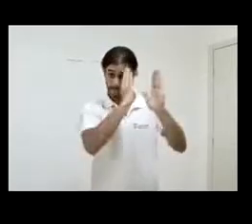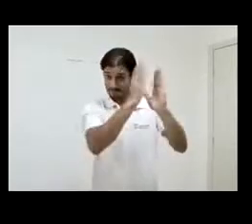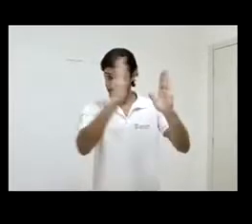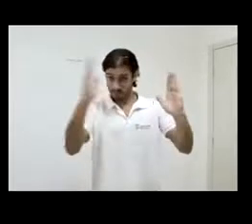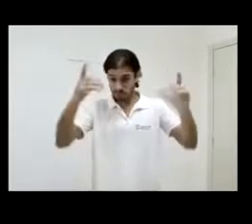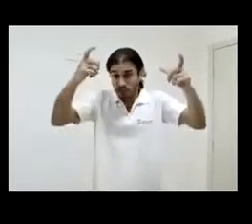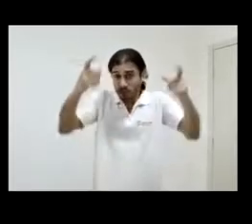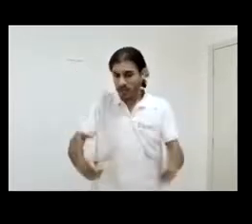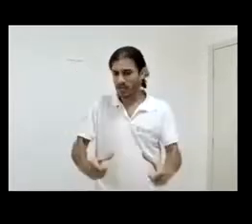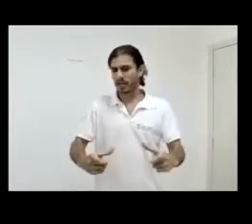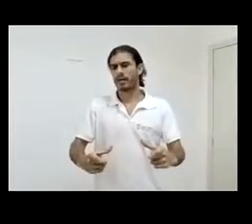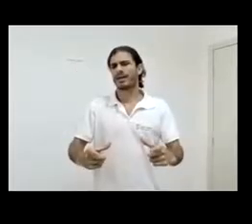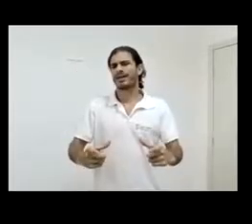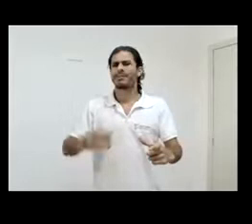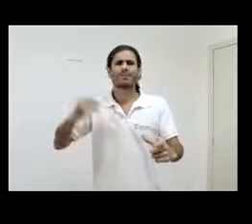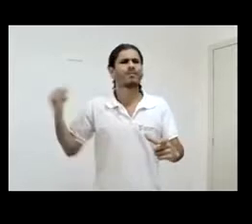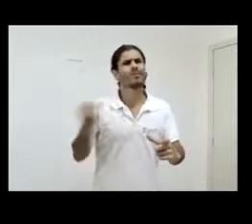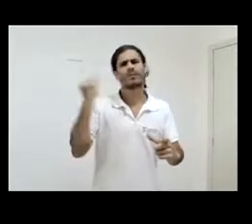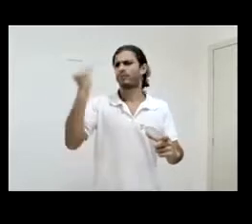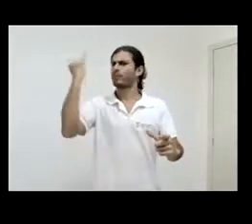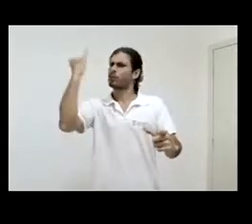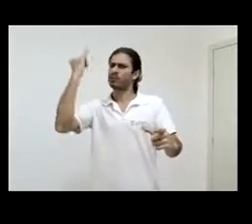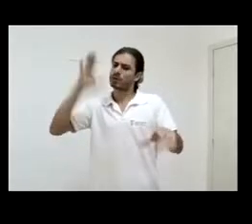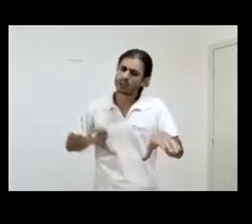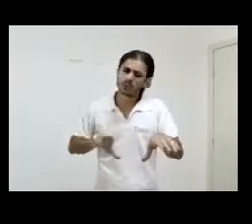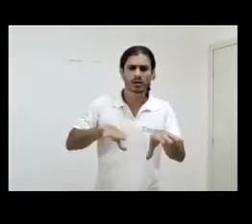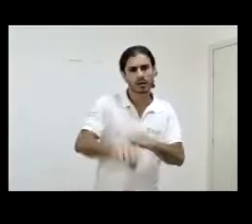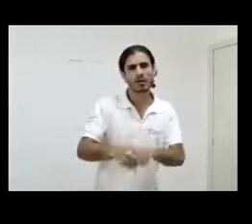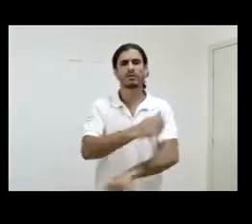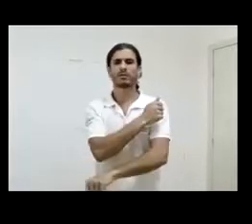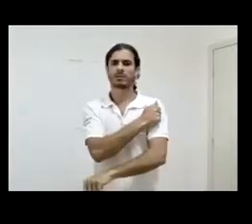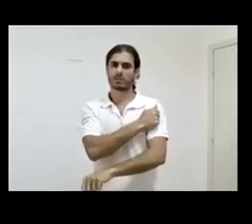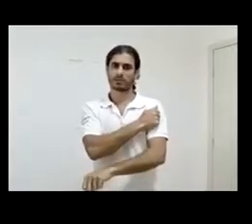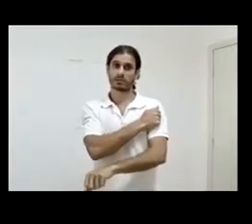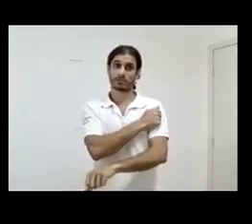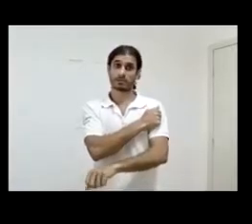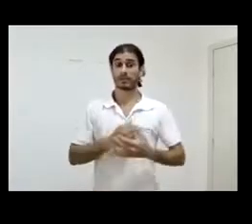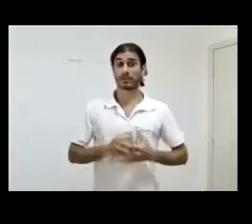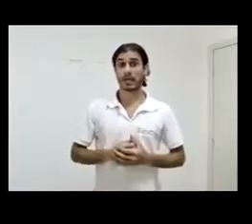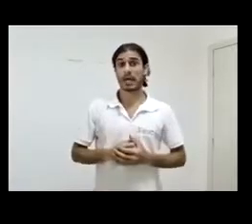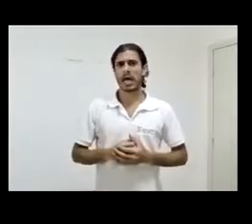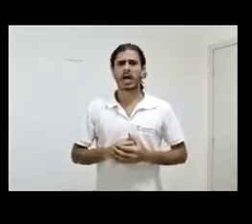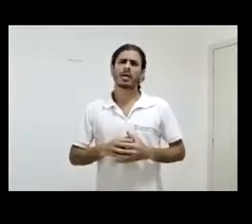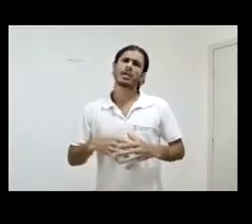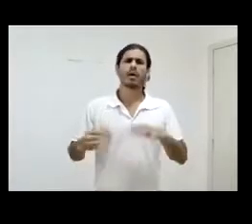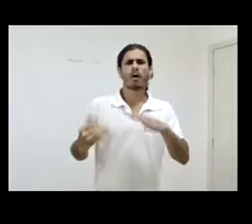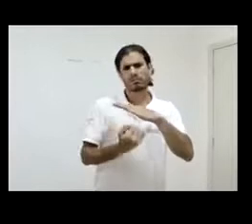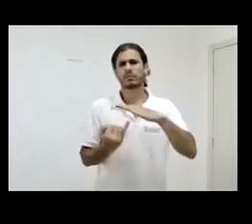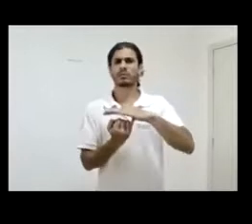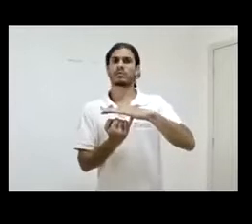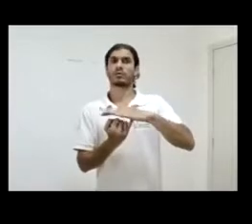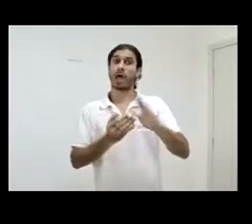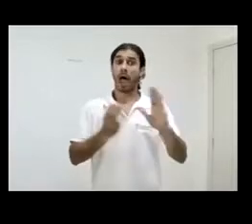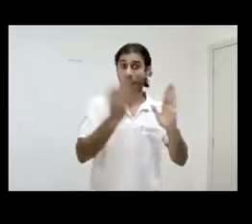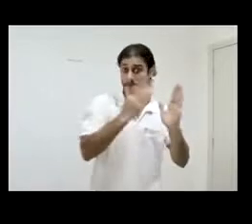aluno. Em algumas instituições, ela é considerada o coração da escola e ela tem papel importante